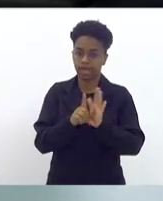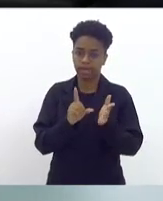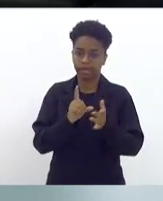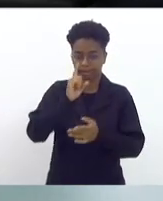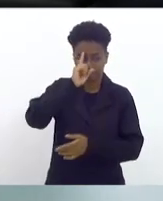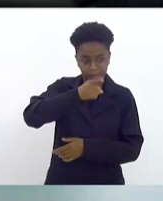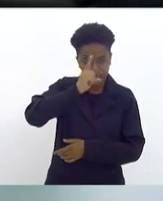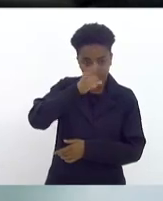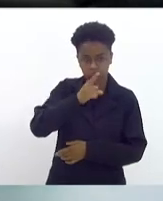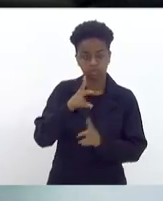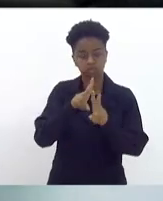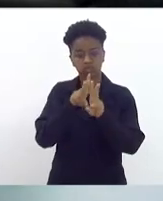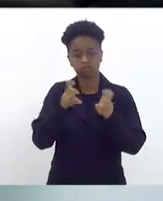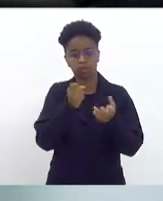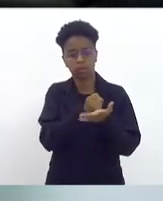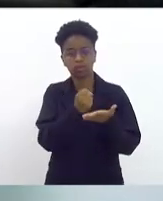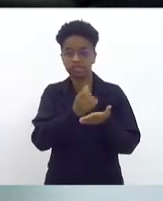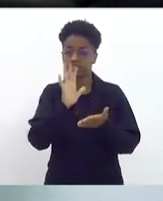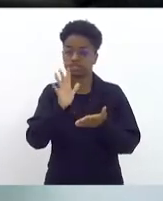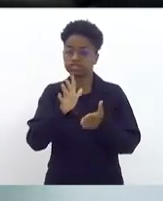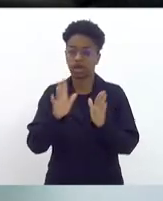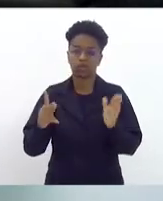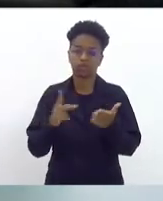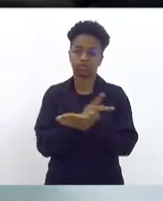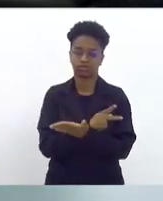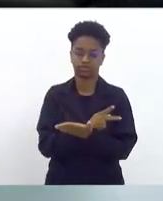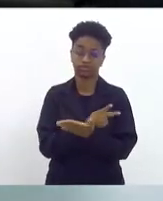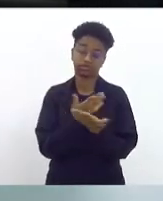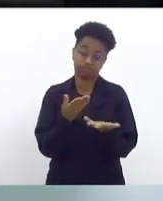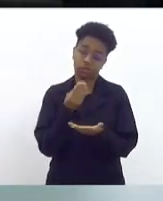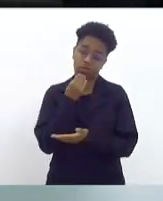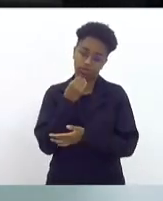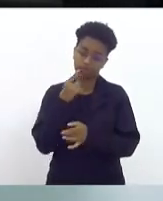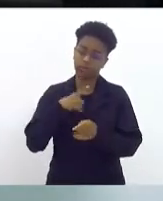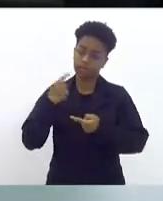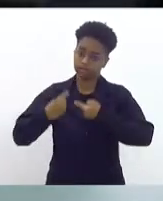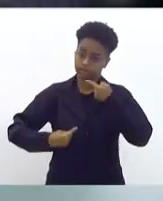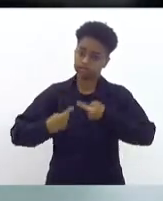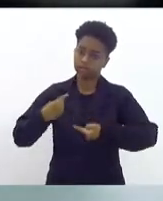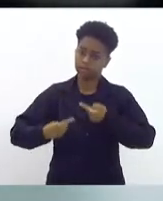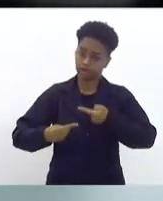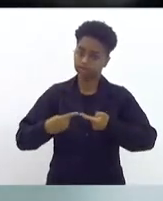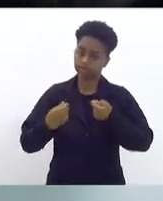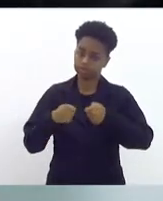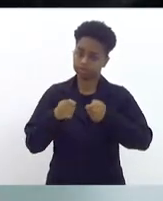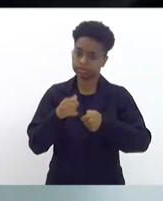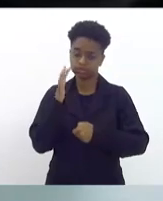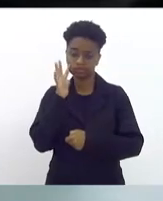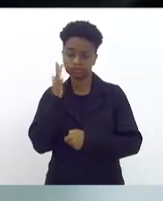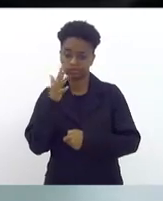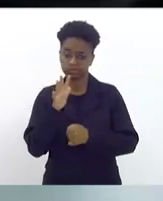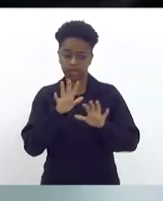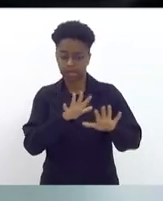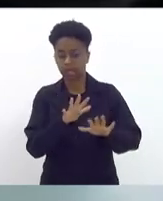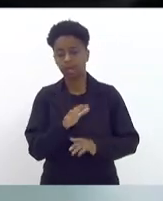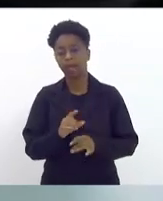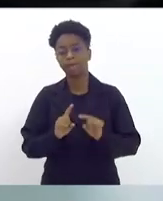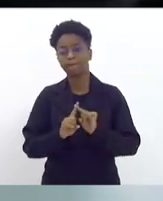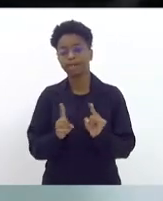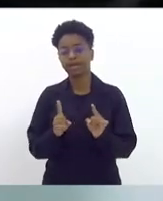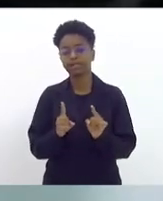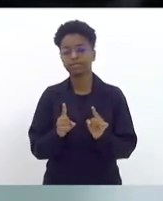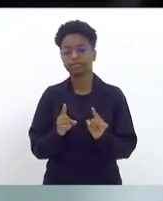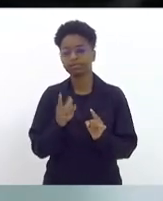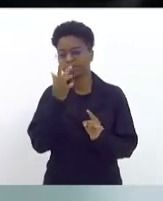já em funcionamento Isso evidentemente tem um debate específico sobre isso que tem sido enfrentado e a gente sabe que vai no sentido de